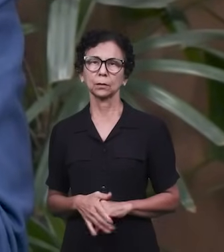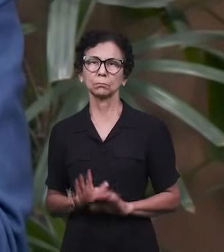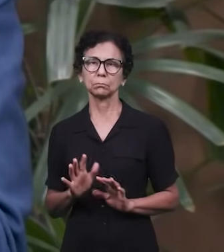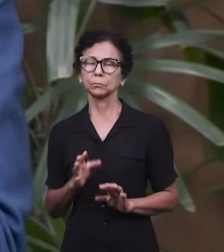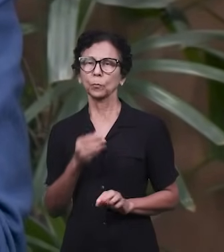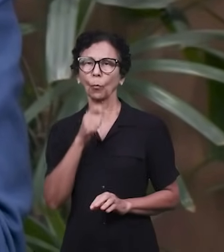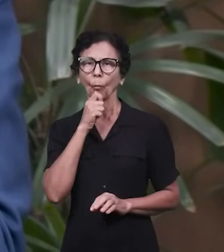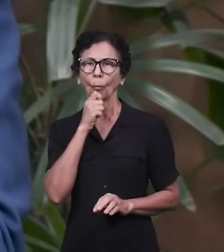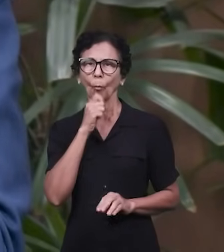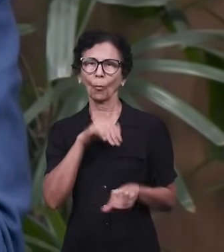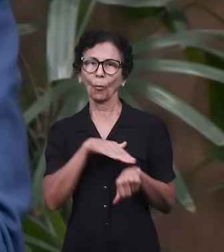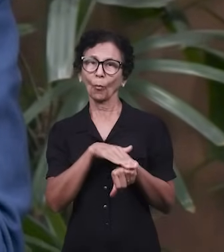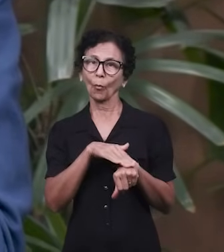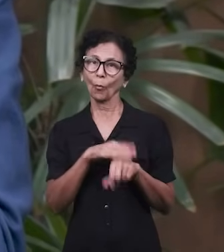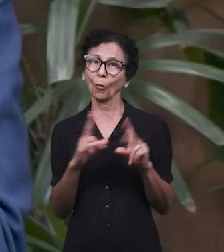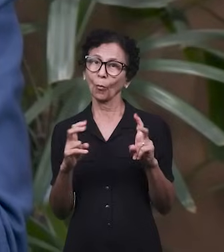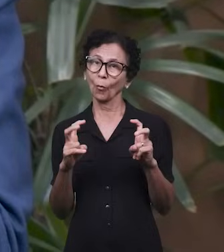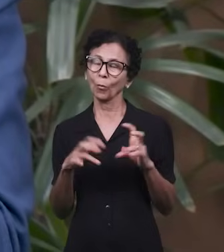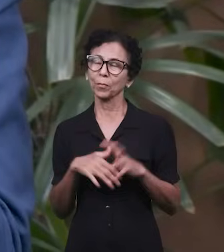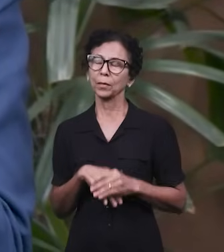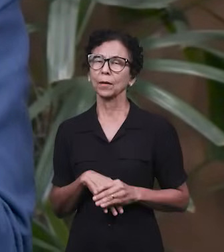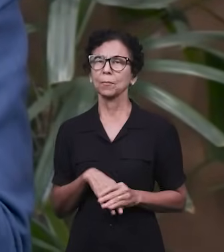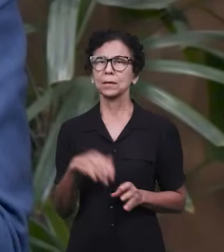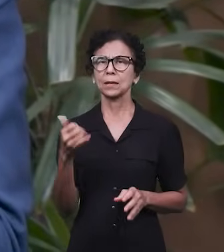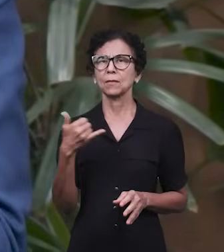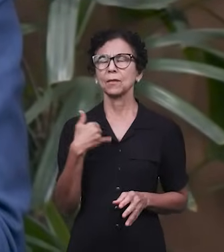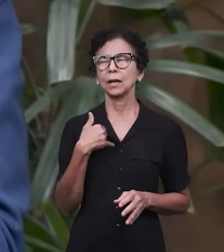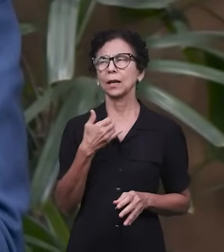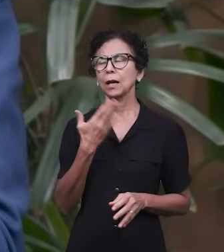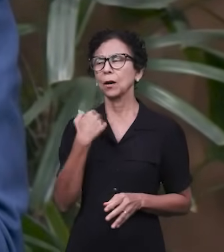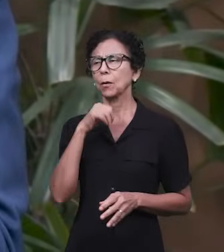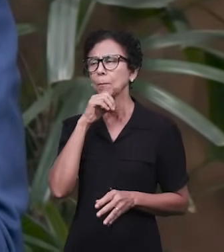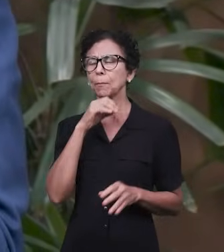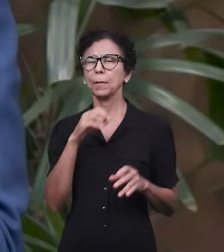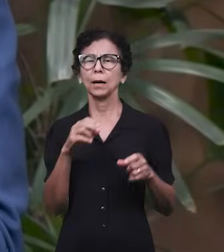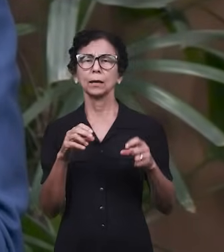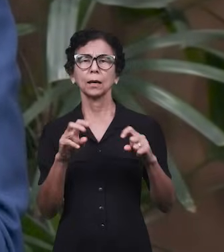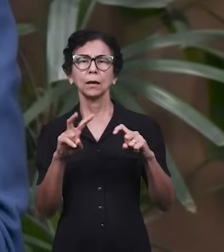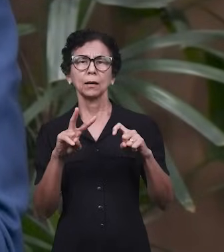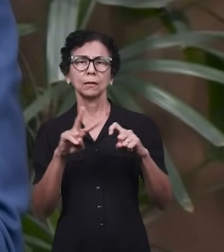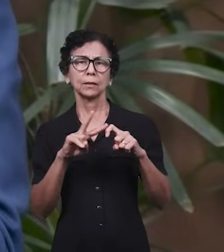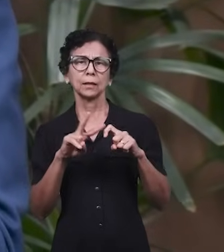ser veterinária, depois que ela vai ser astronauta, e ela vai ser